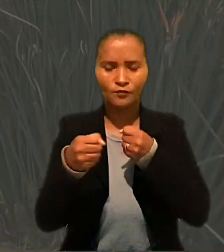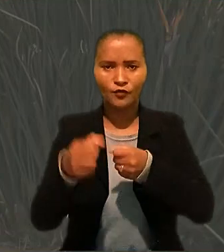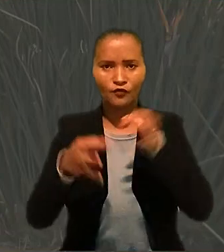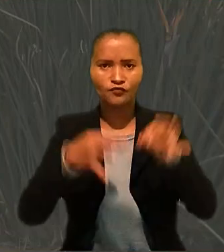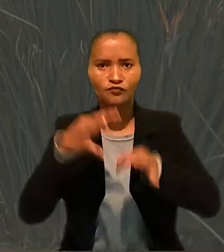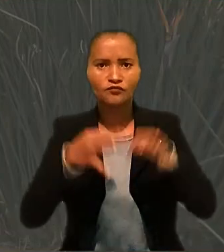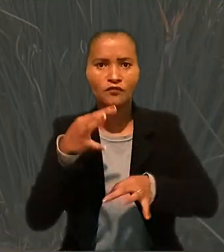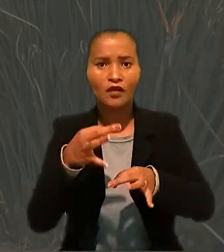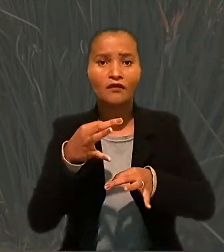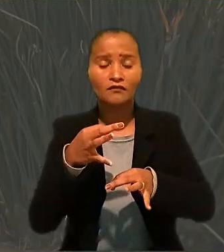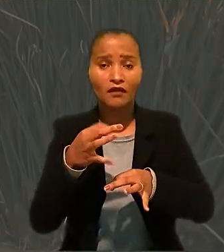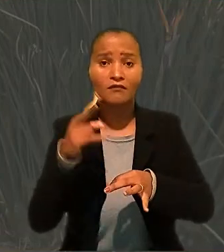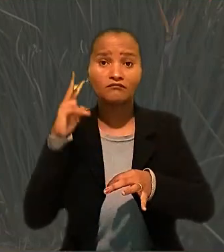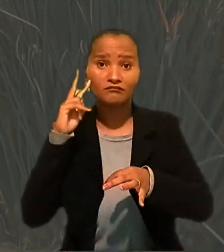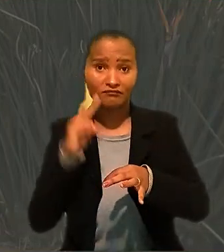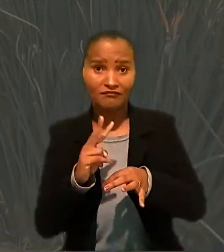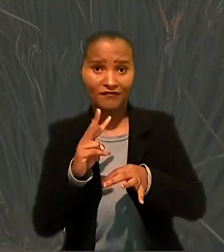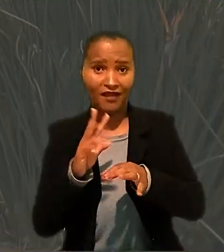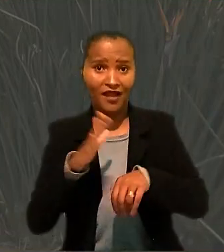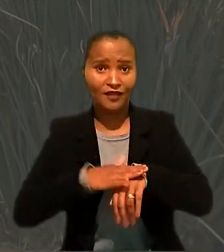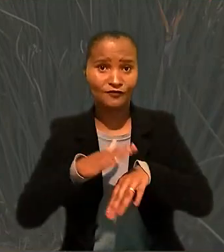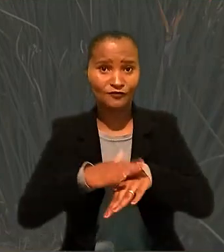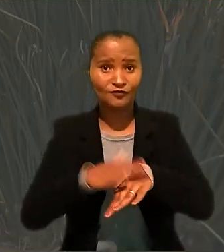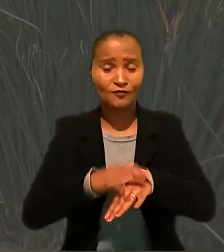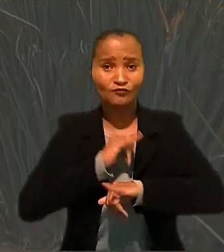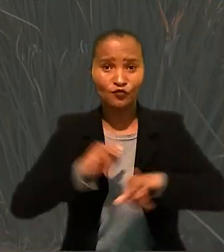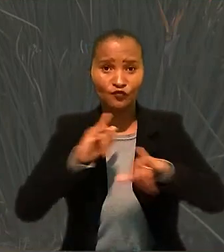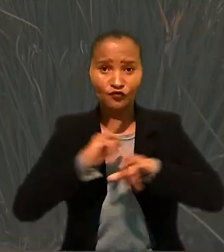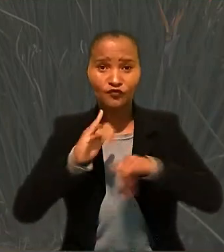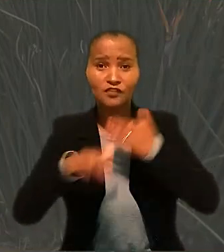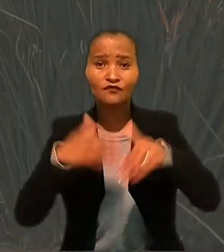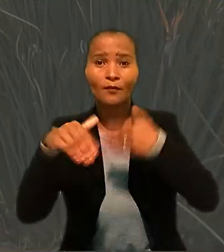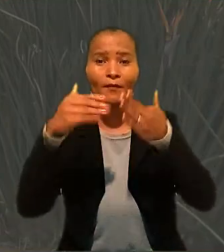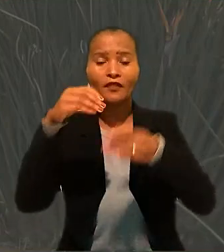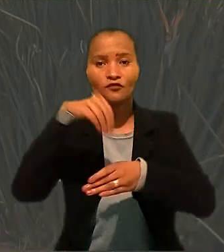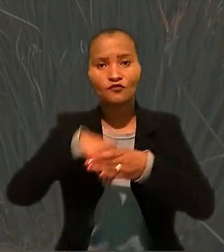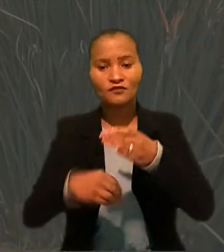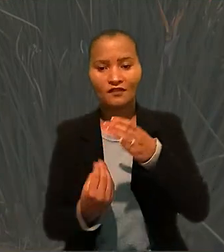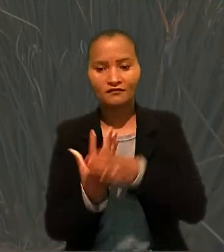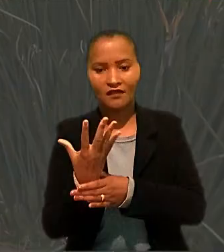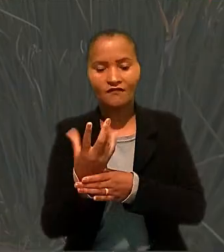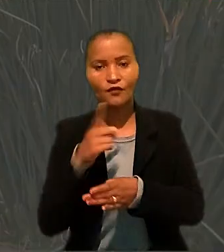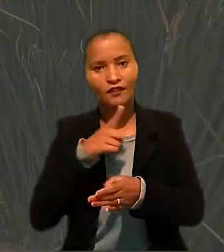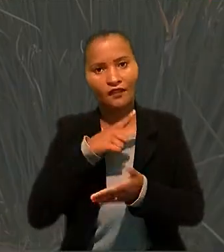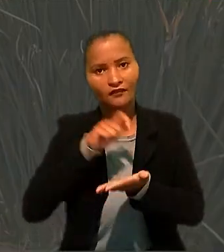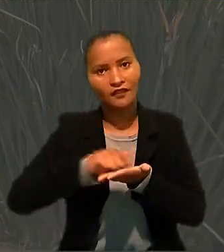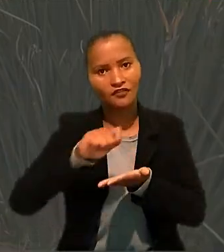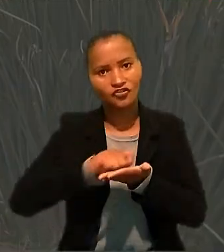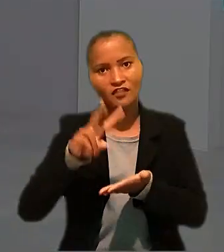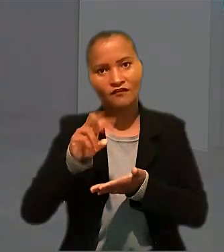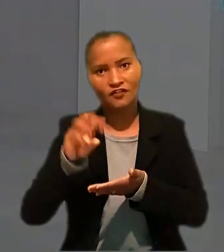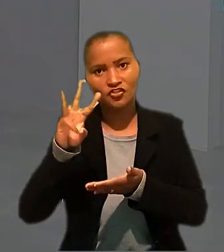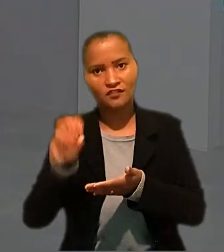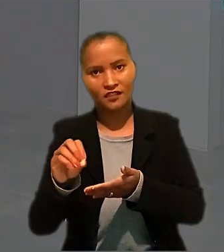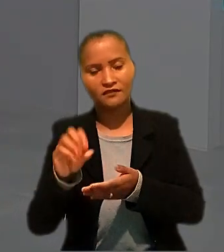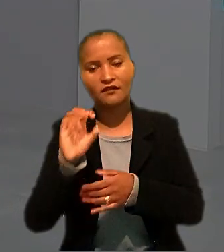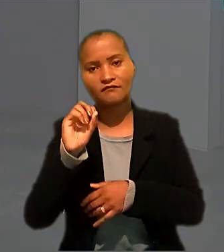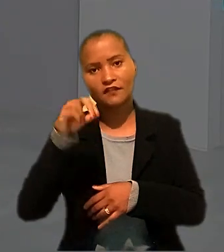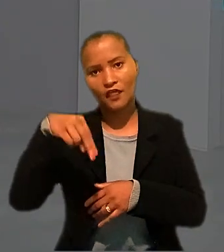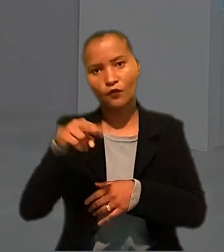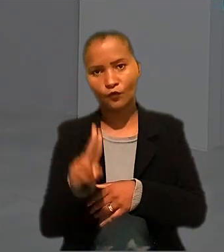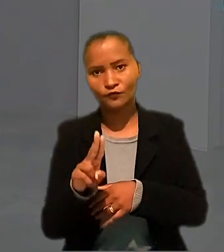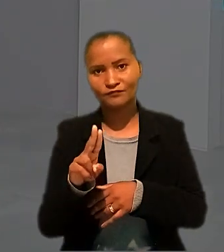ações para difundir a cultura do desenvolvimento sustentável, prevista na Agenda 2030 da ONU.